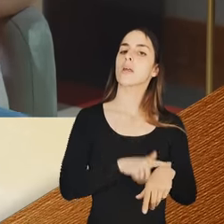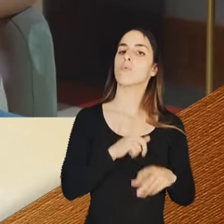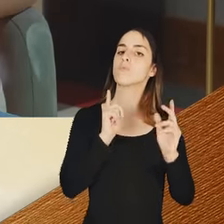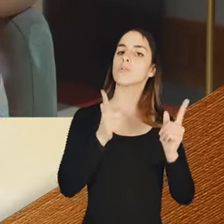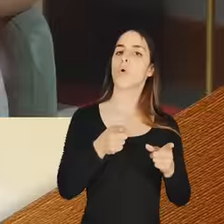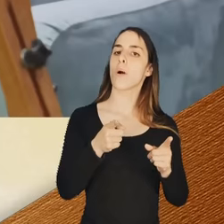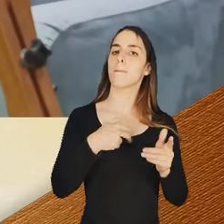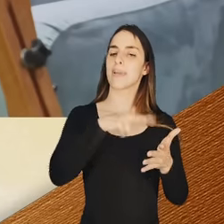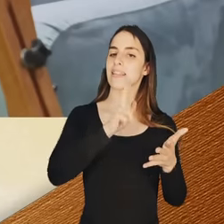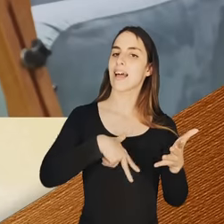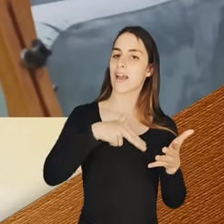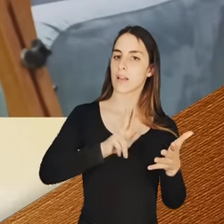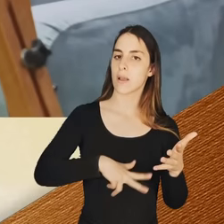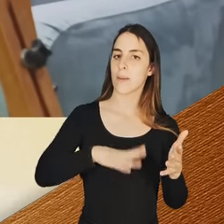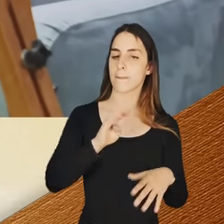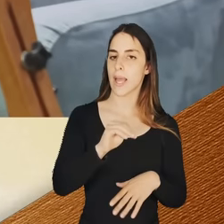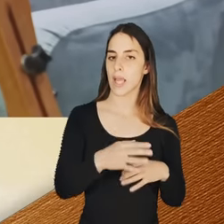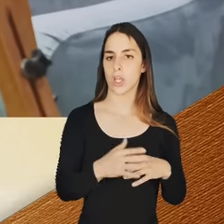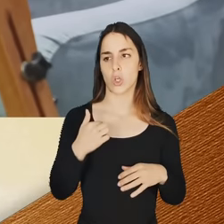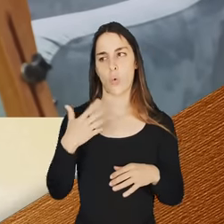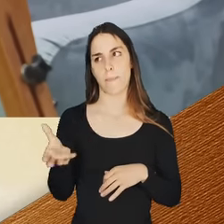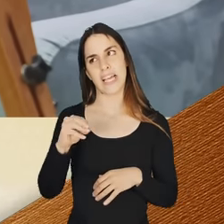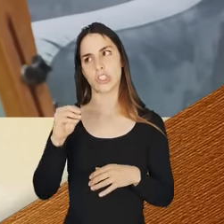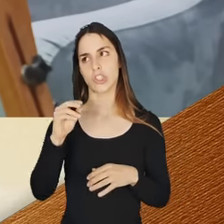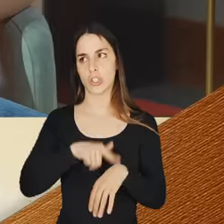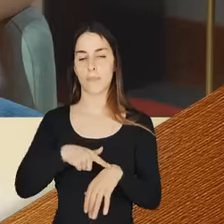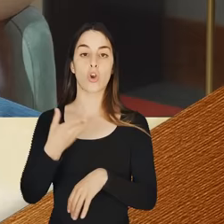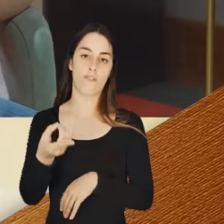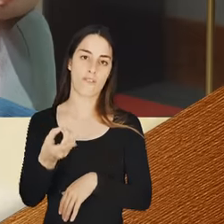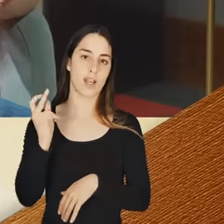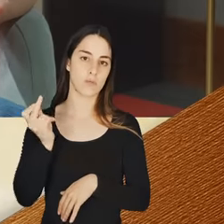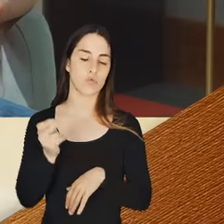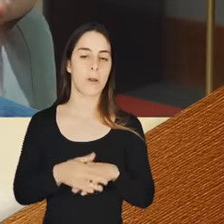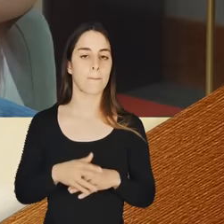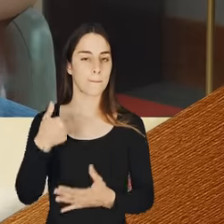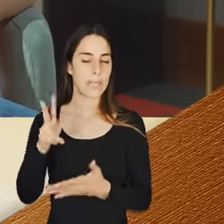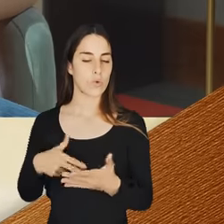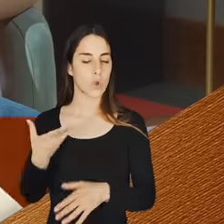com os pés? A pintar é há mais tempo. Já pinta há 9. Já pinta há